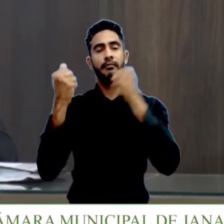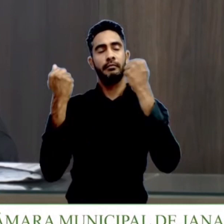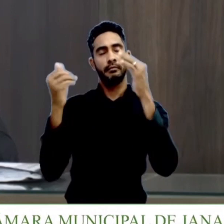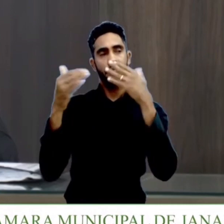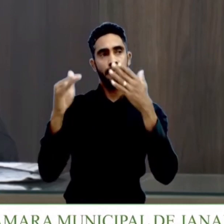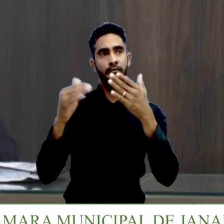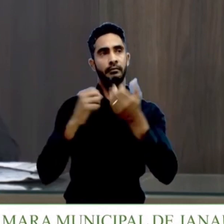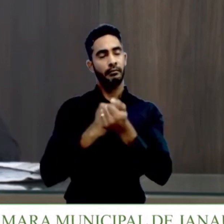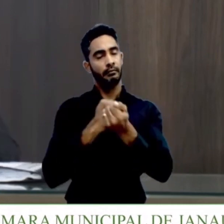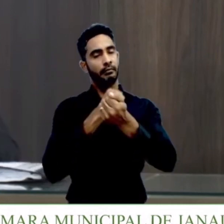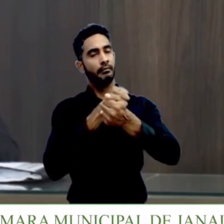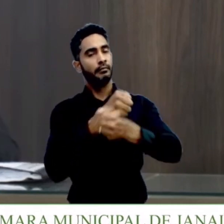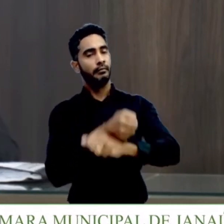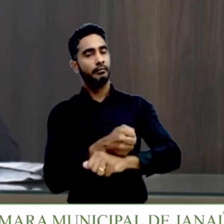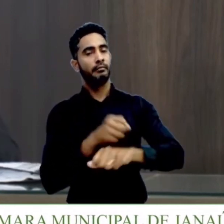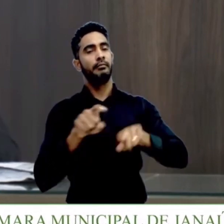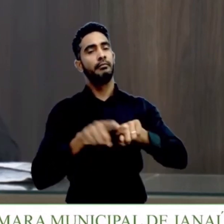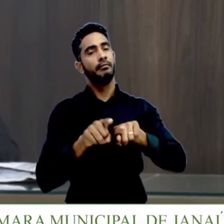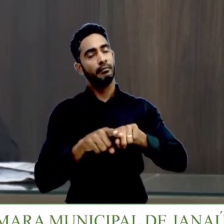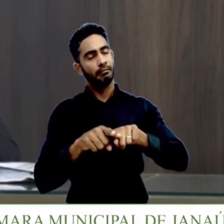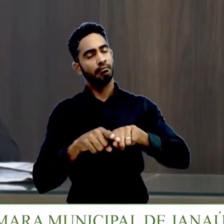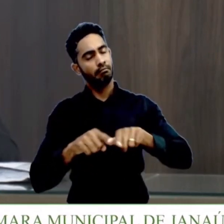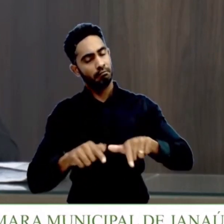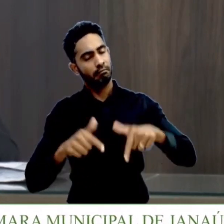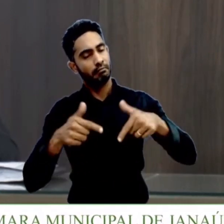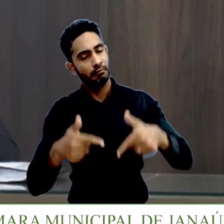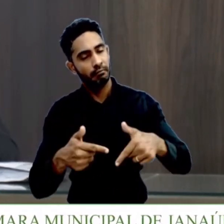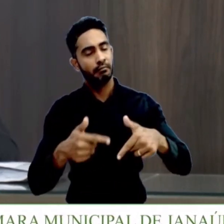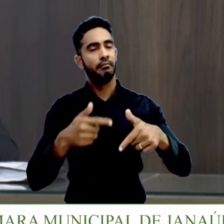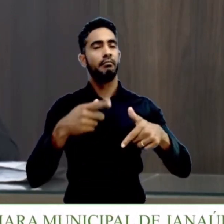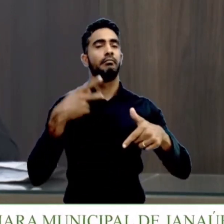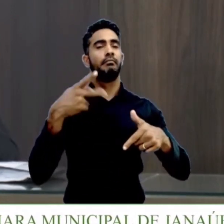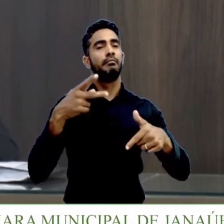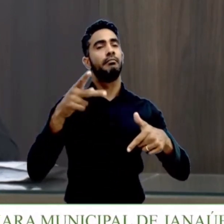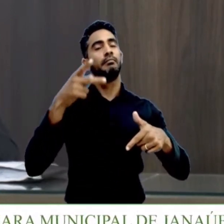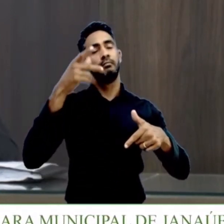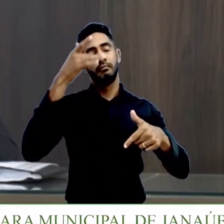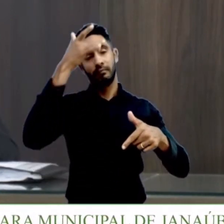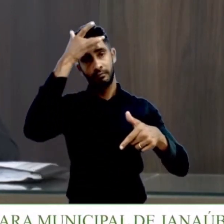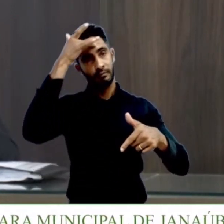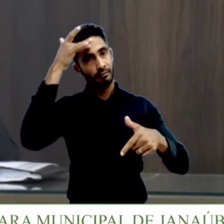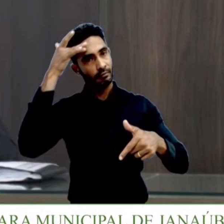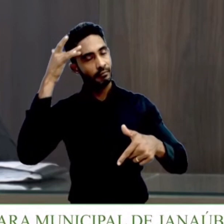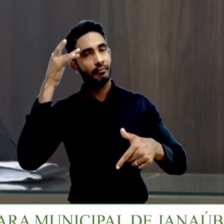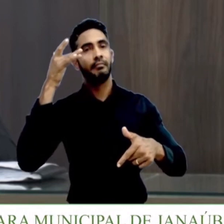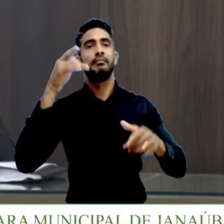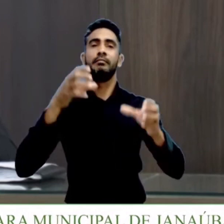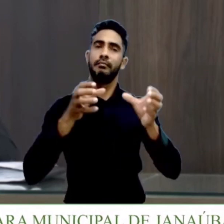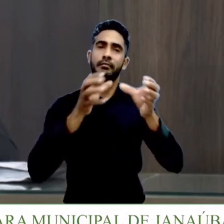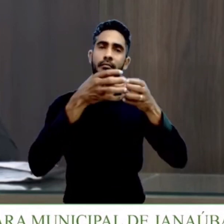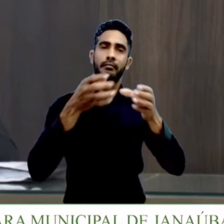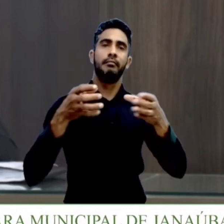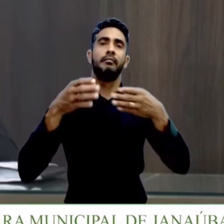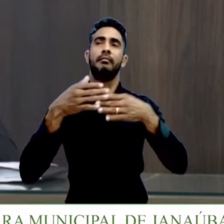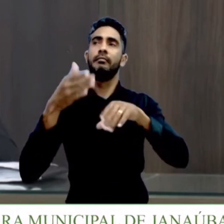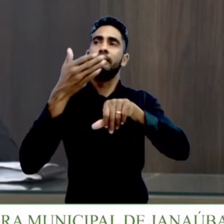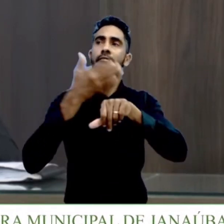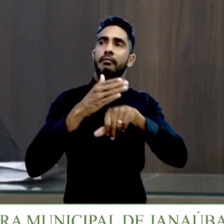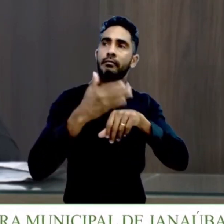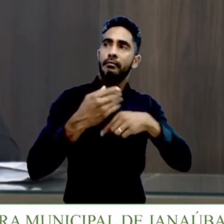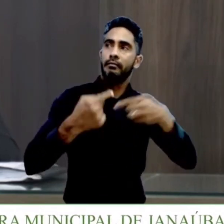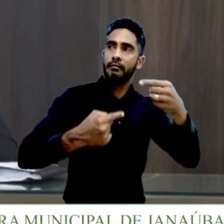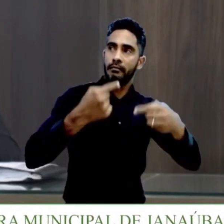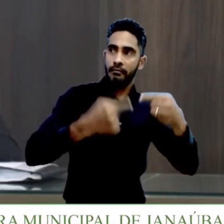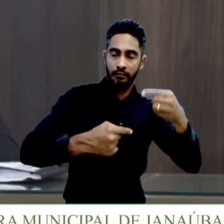parabenizando o empenho e a dedicação do Toninho Biriba, do Rio Novo, e a eficiência e garra das equipes que participam nos